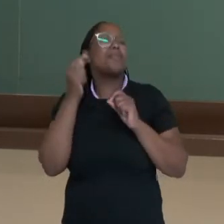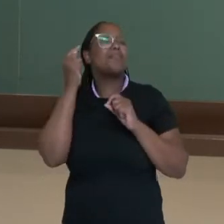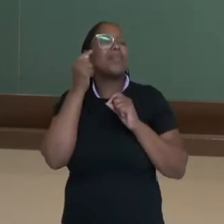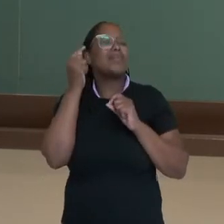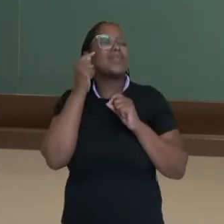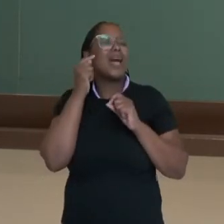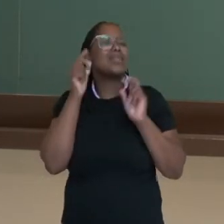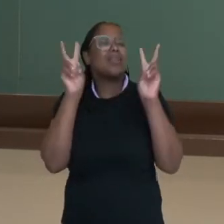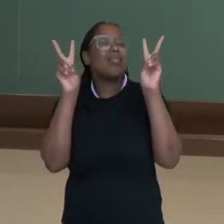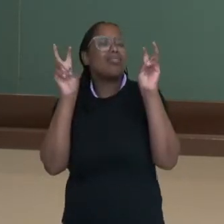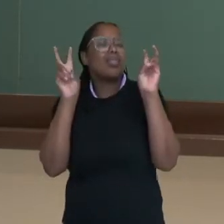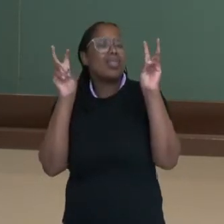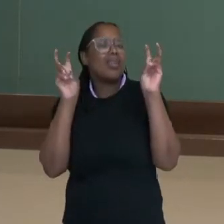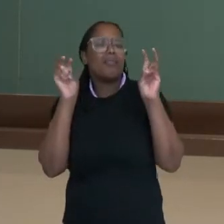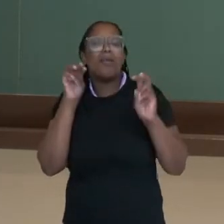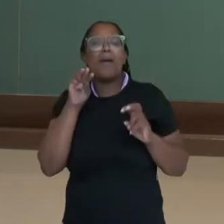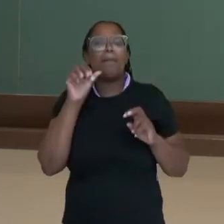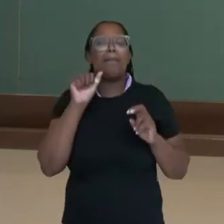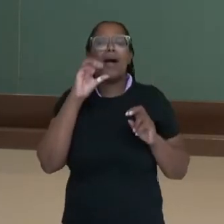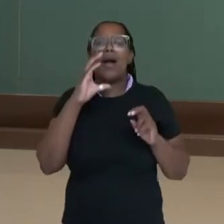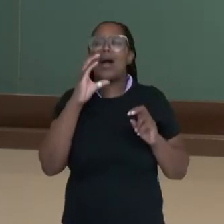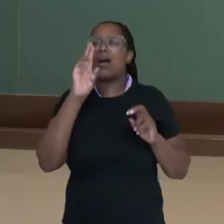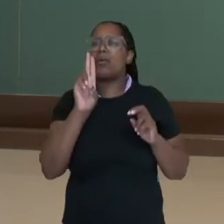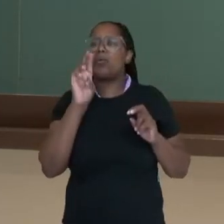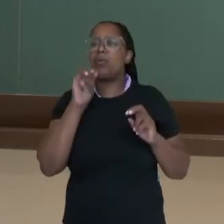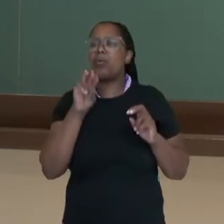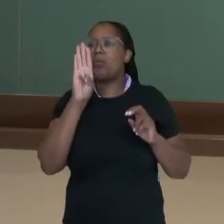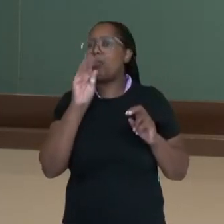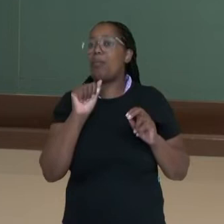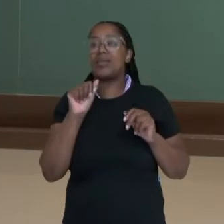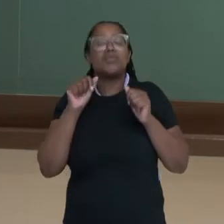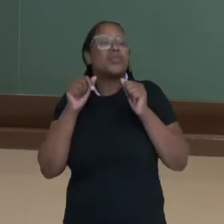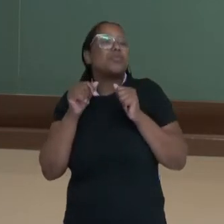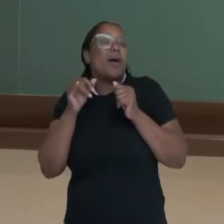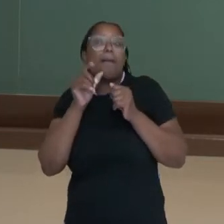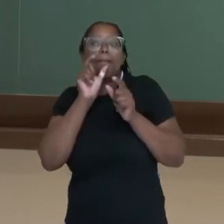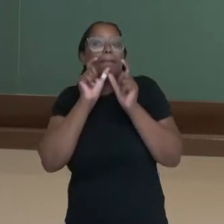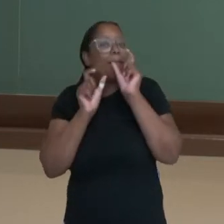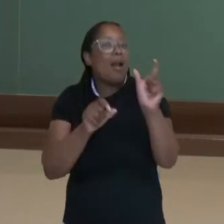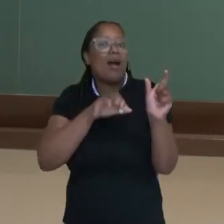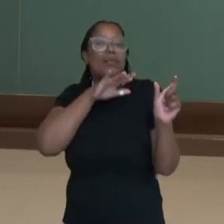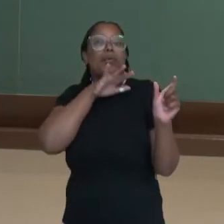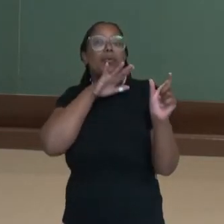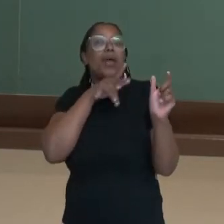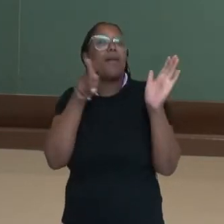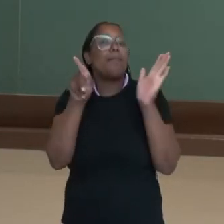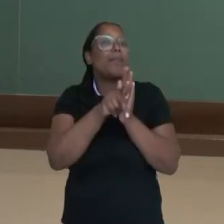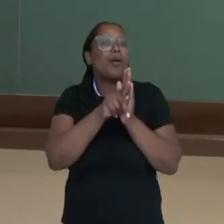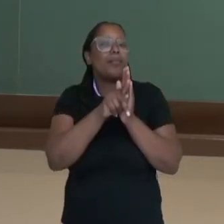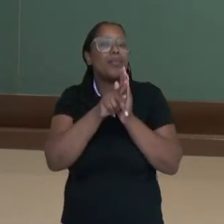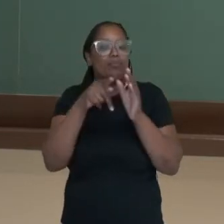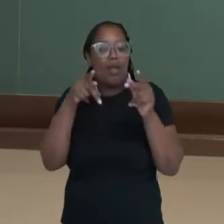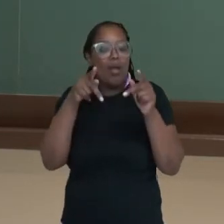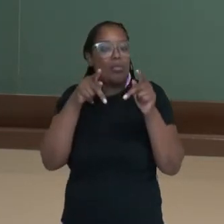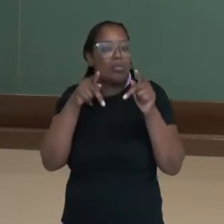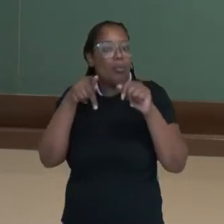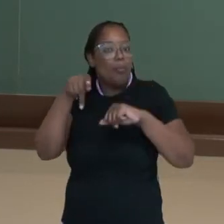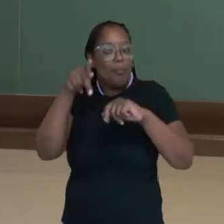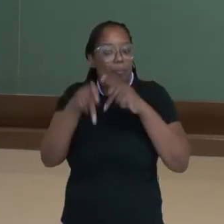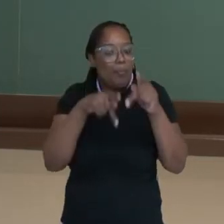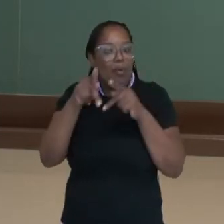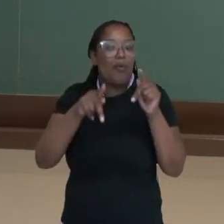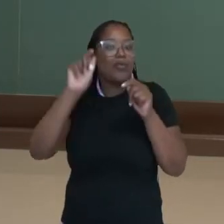esse termo como se fosse uma coisa ruim, né? Ligado a uma religião de matriz africana? Por que